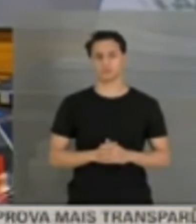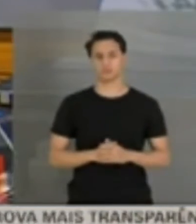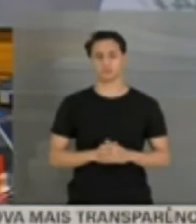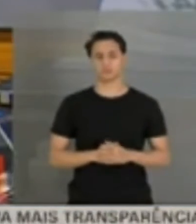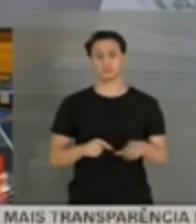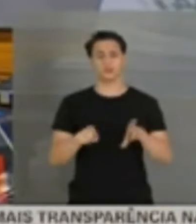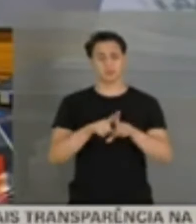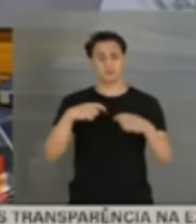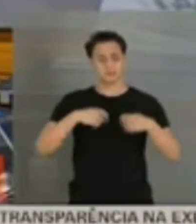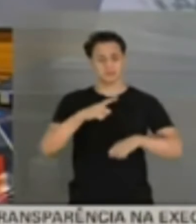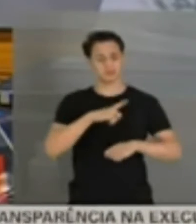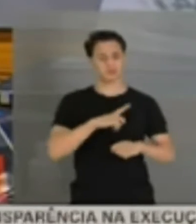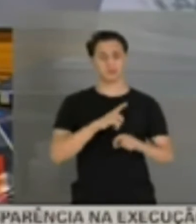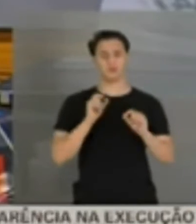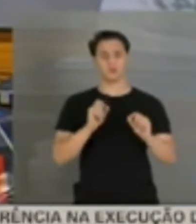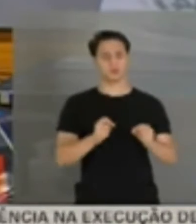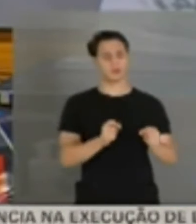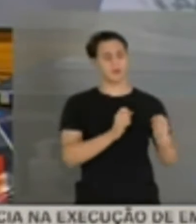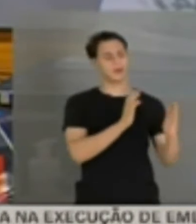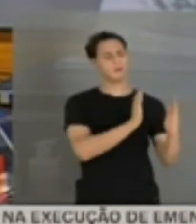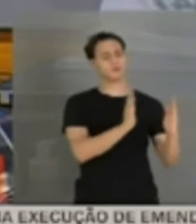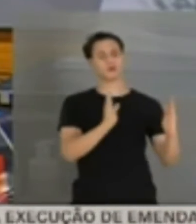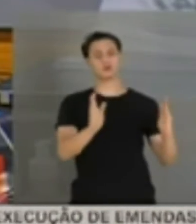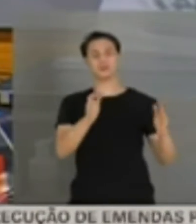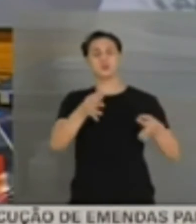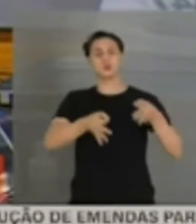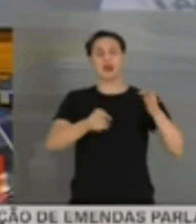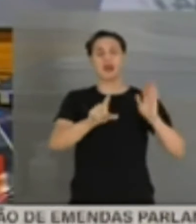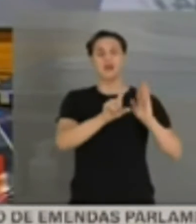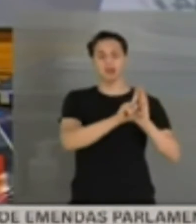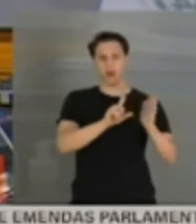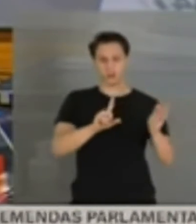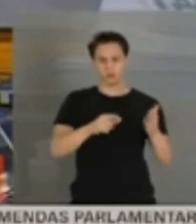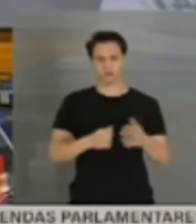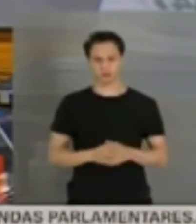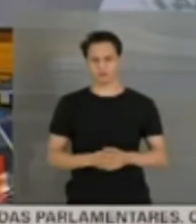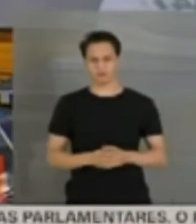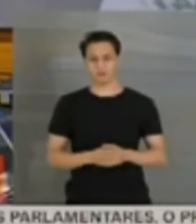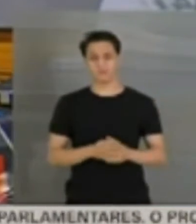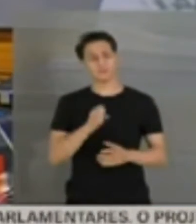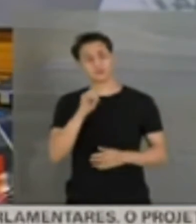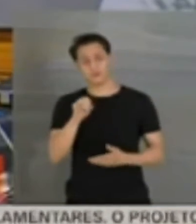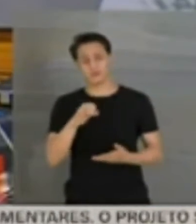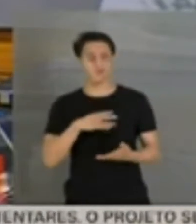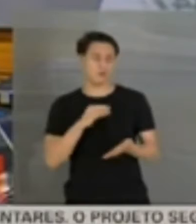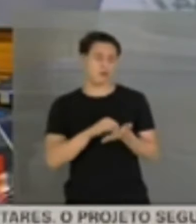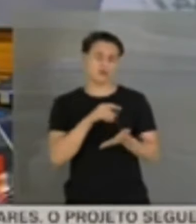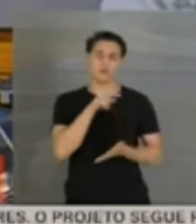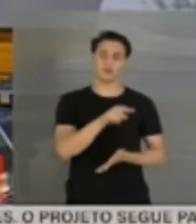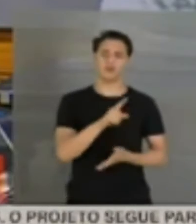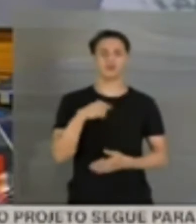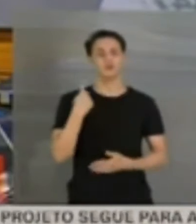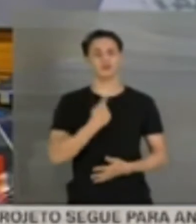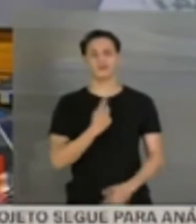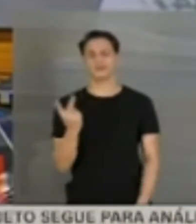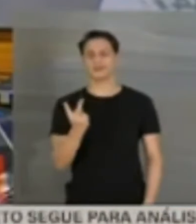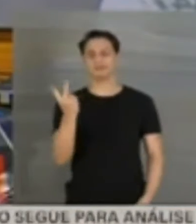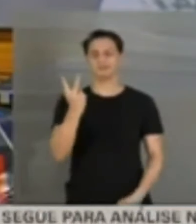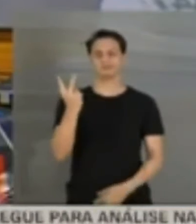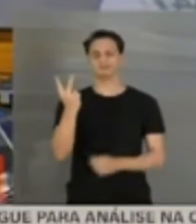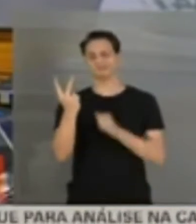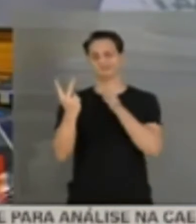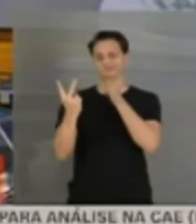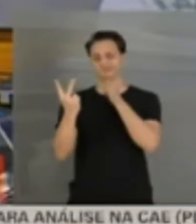o devido processo, o respeito às regras, senão carece de validade todo e qualquer